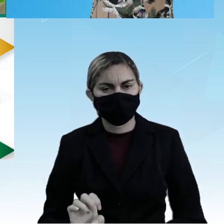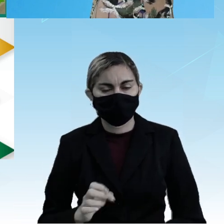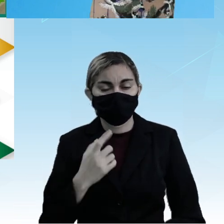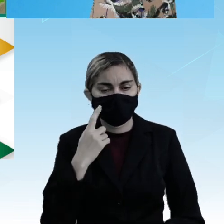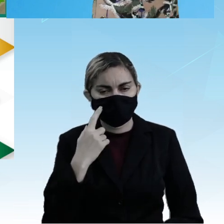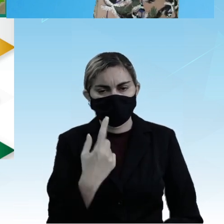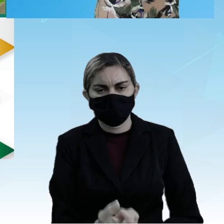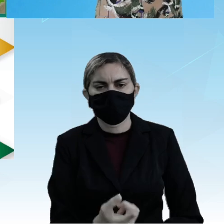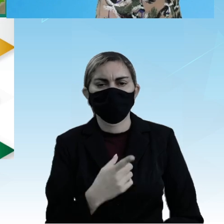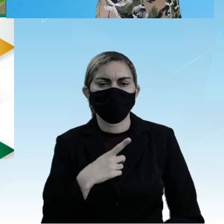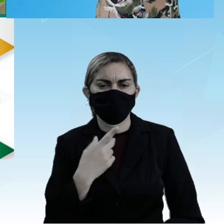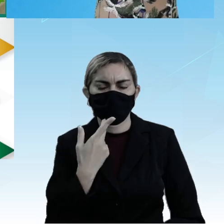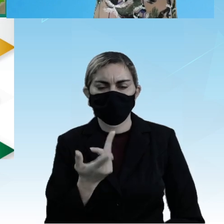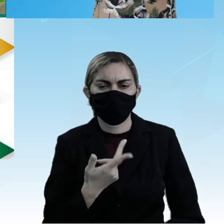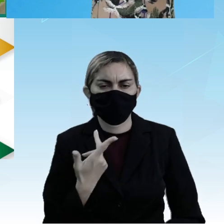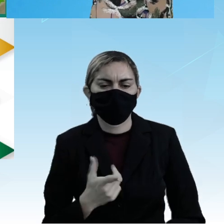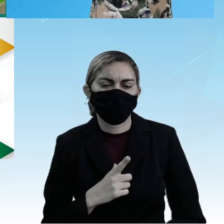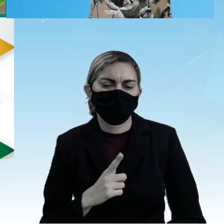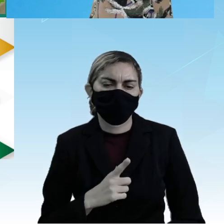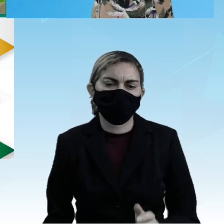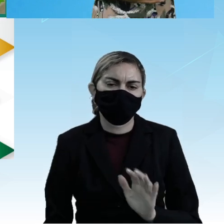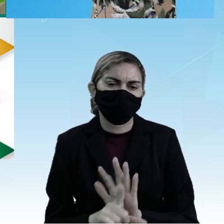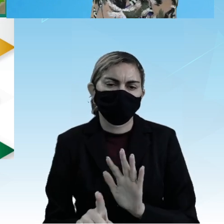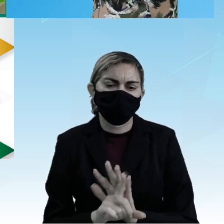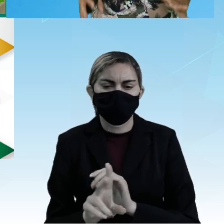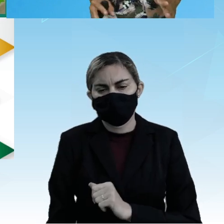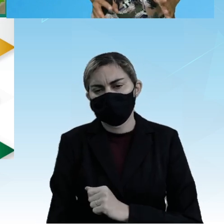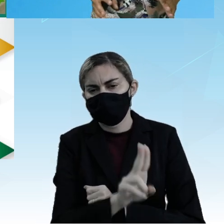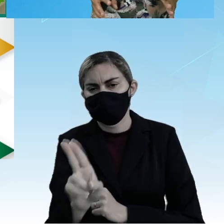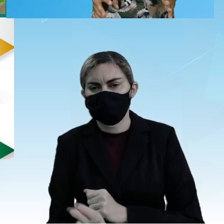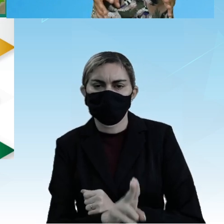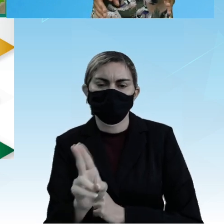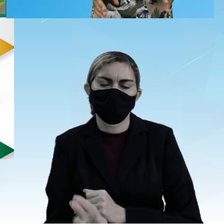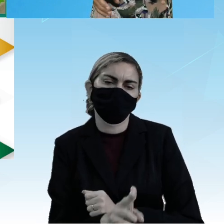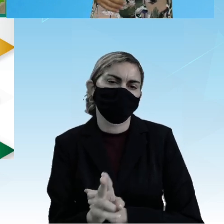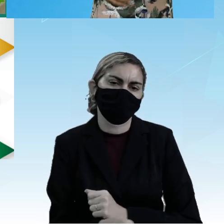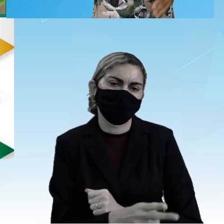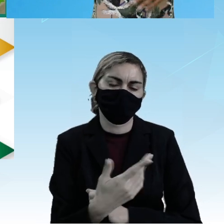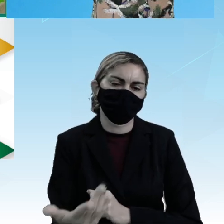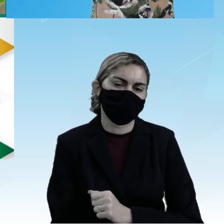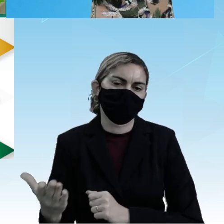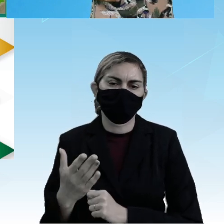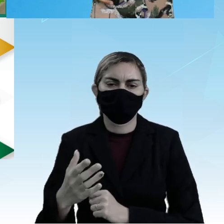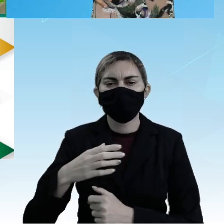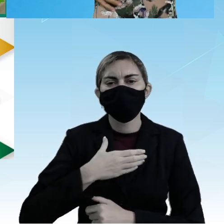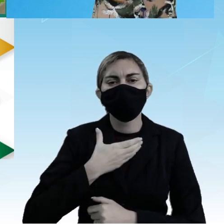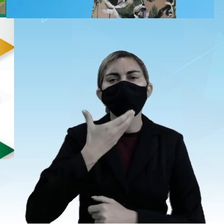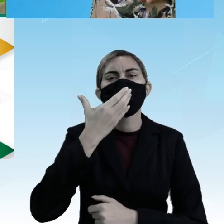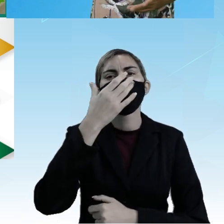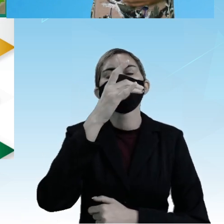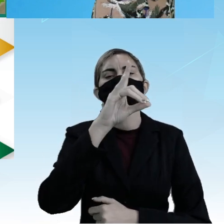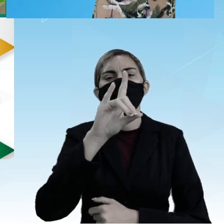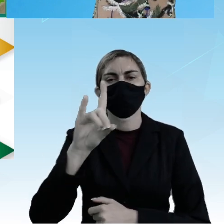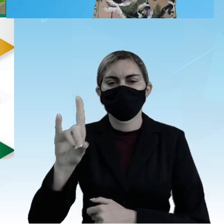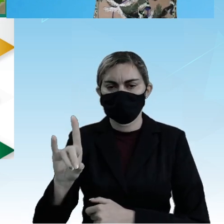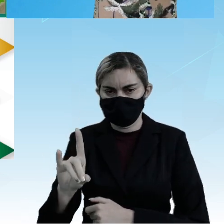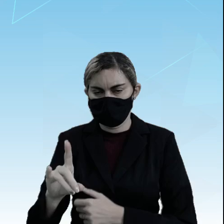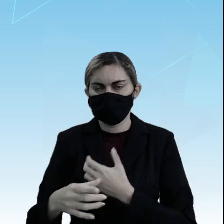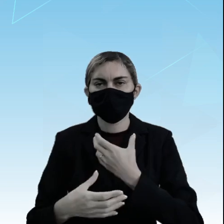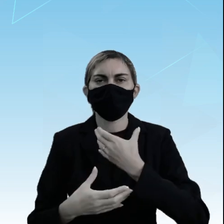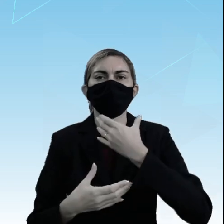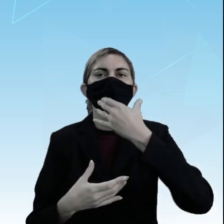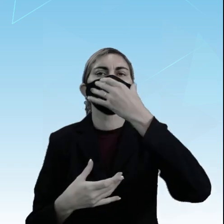só, Lamarck ele dizia que existia a lei do uso e desuso. que uma girafa, de tanto esticar